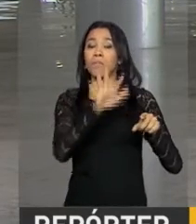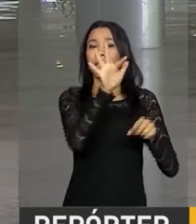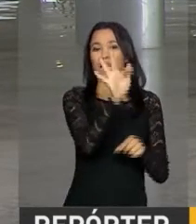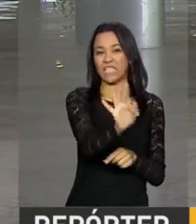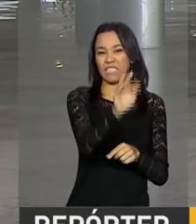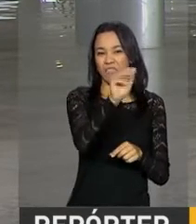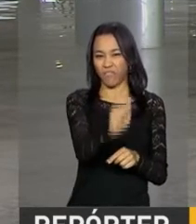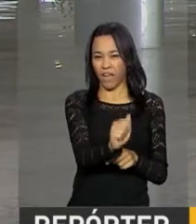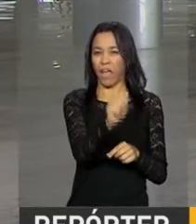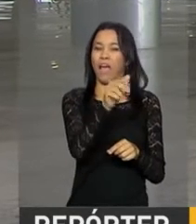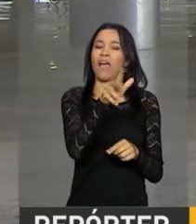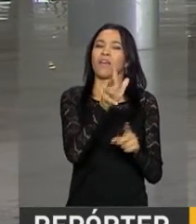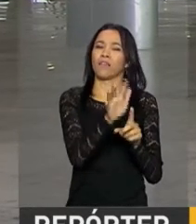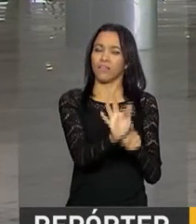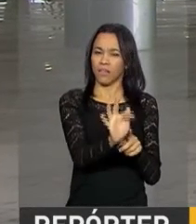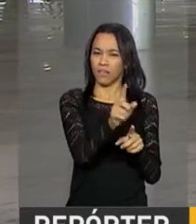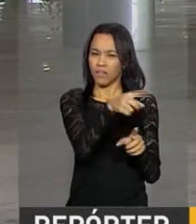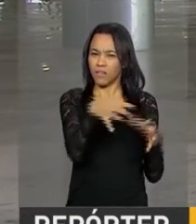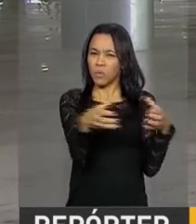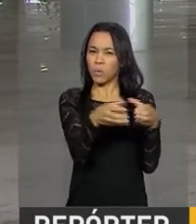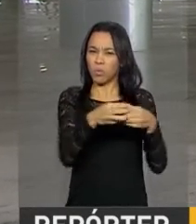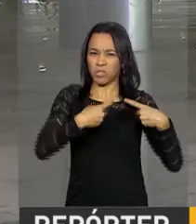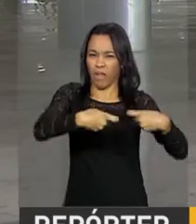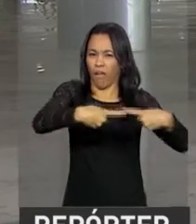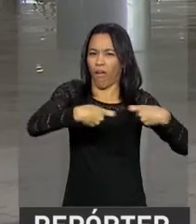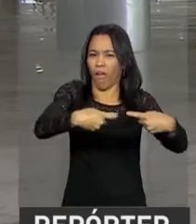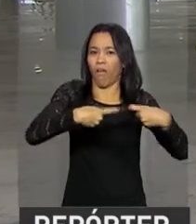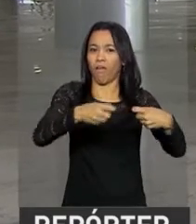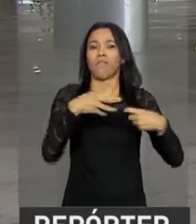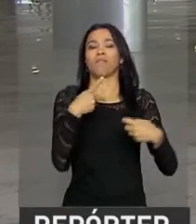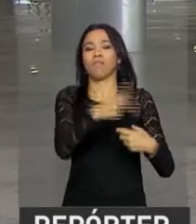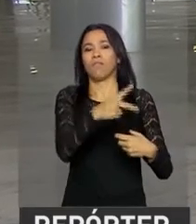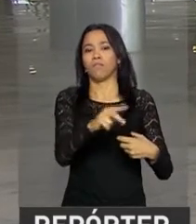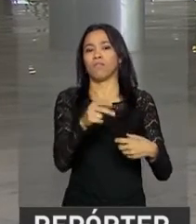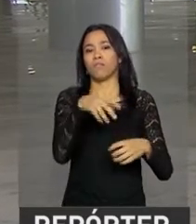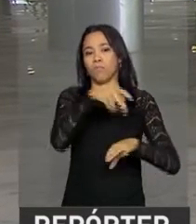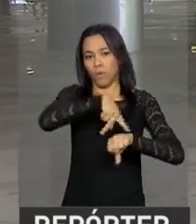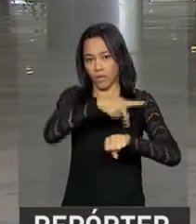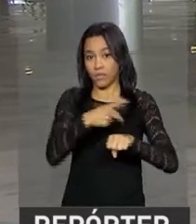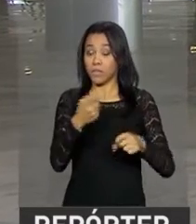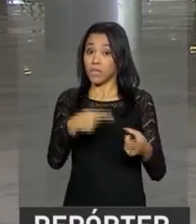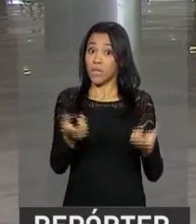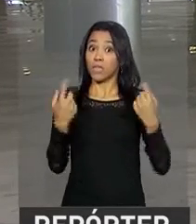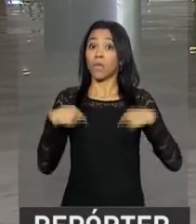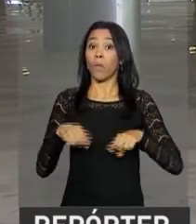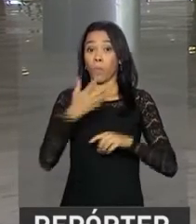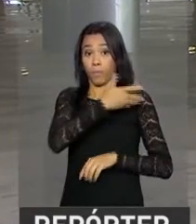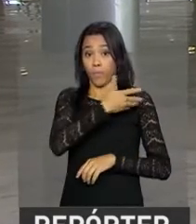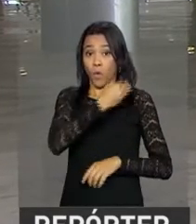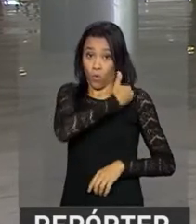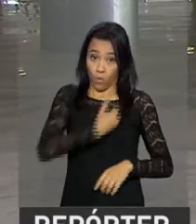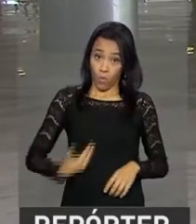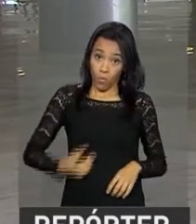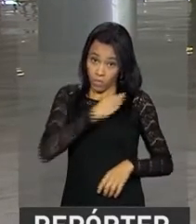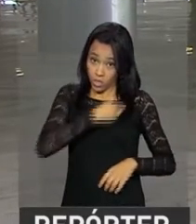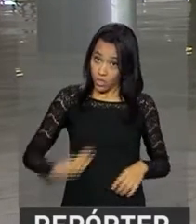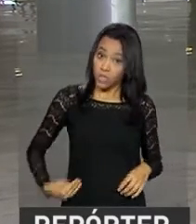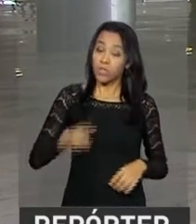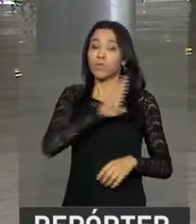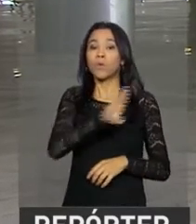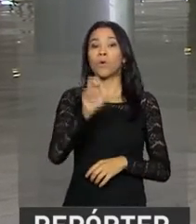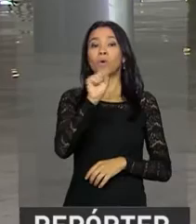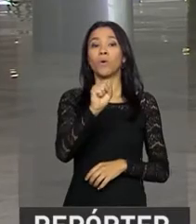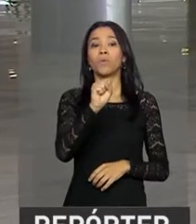armadas revolucionárias da colômbia o ministro das relações exteriores josé serra representa o governo brasileiro na cerimônia de assinatura